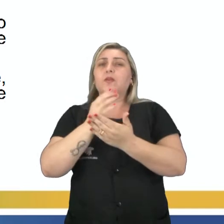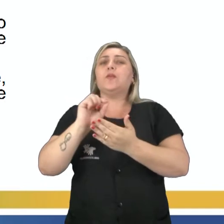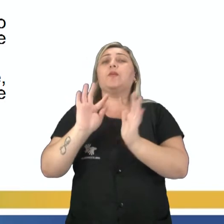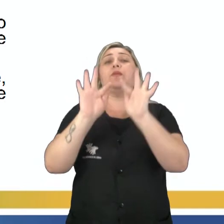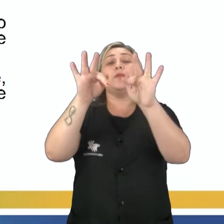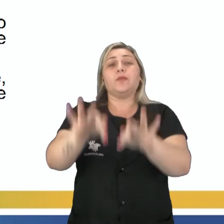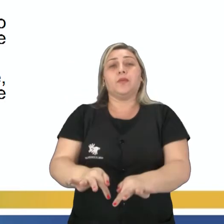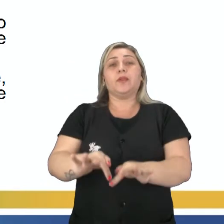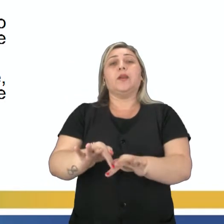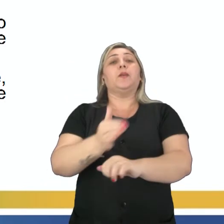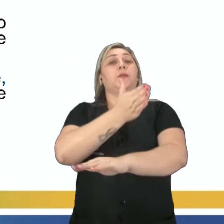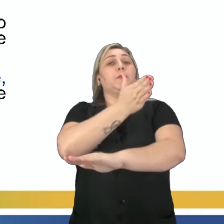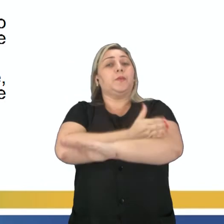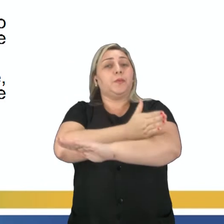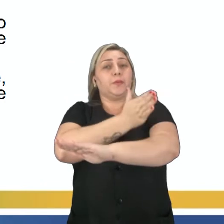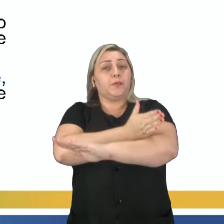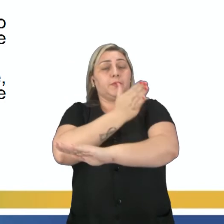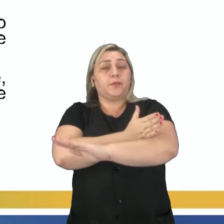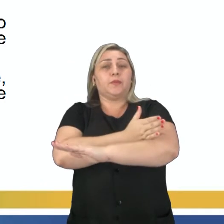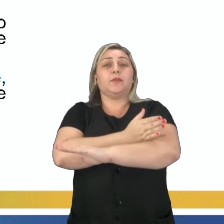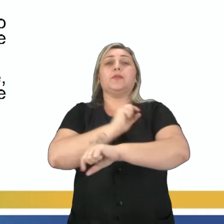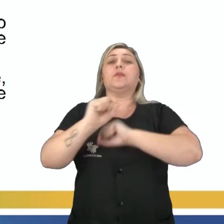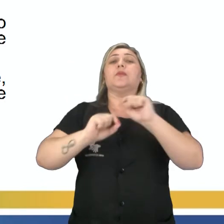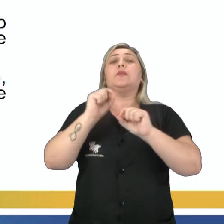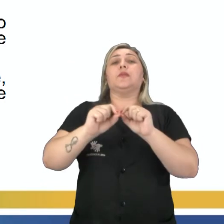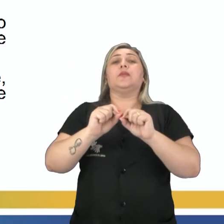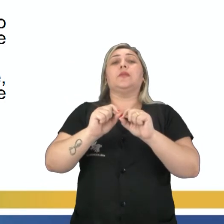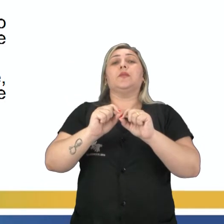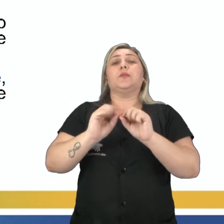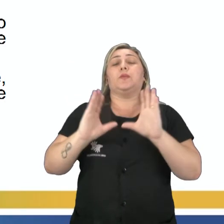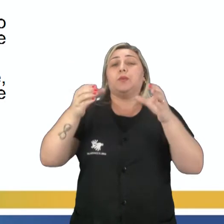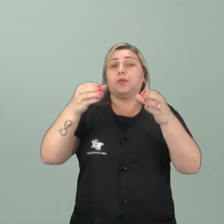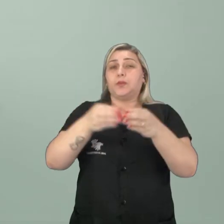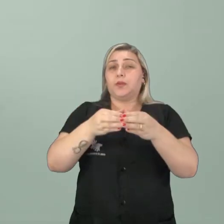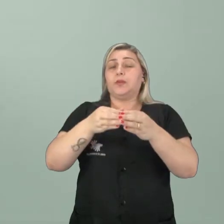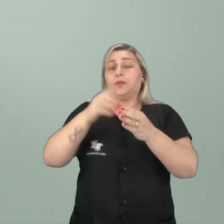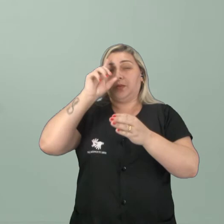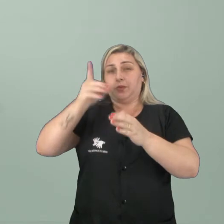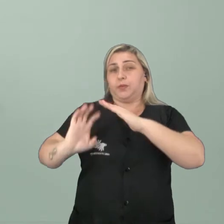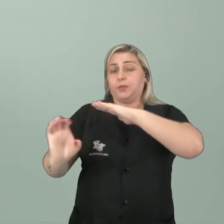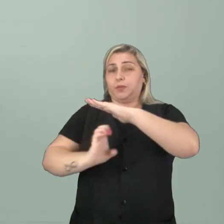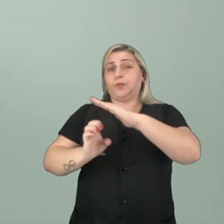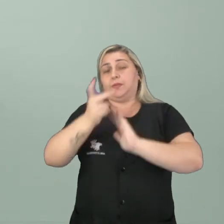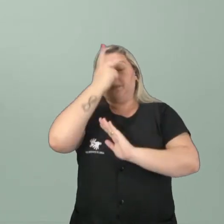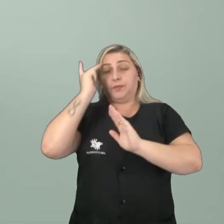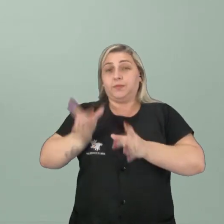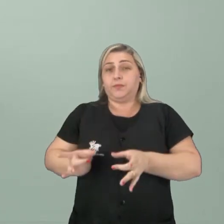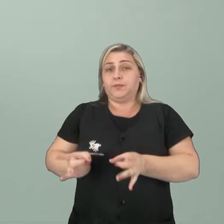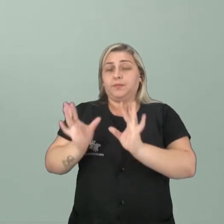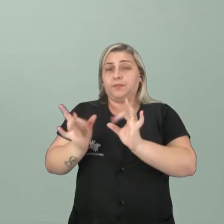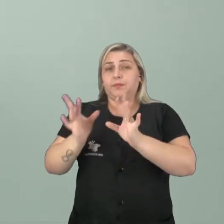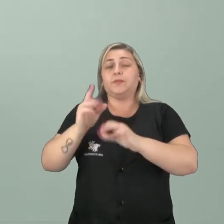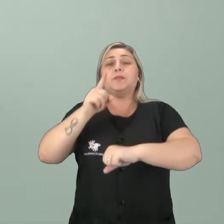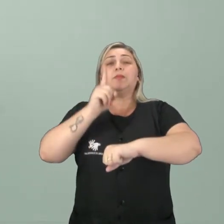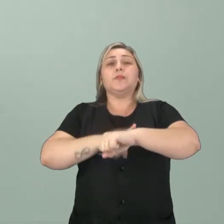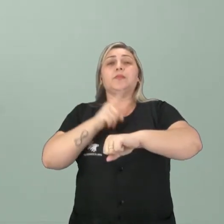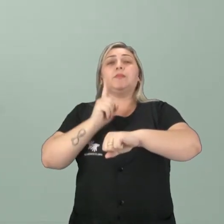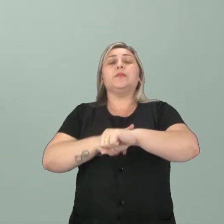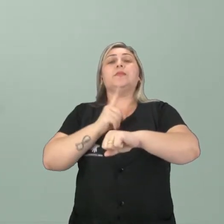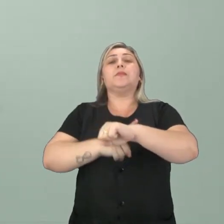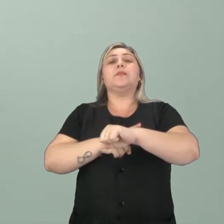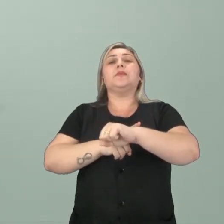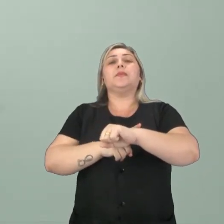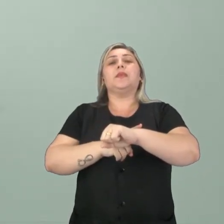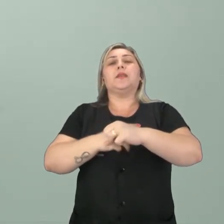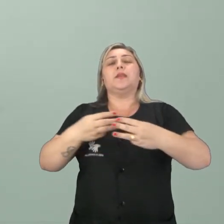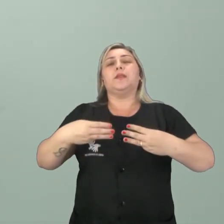no final da Idade Média, através de caravanas de mercadores, de ambulantes, nos tempos das cruzadas, tá,